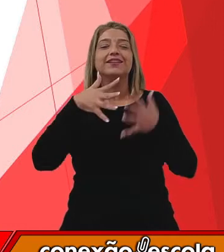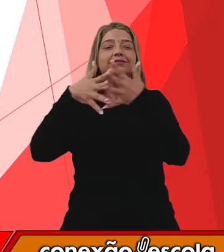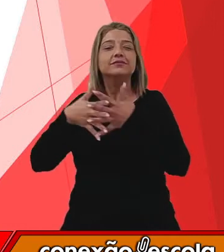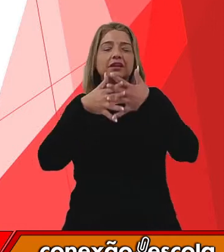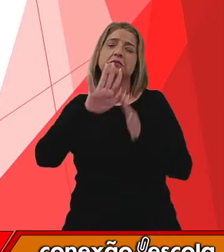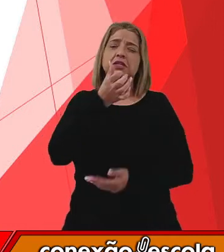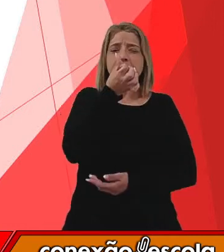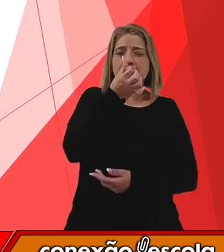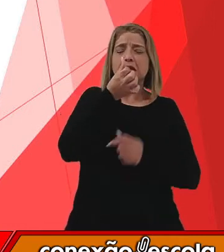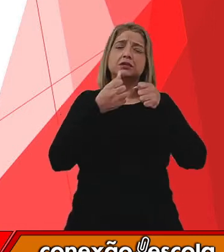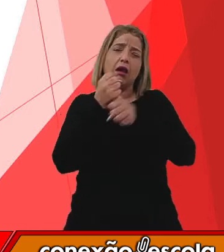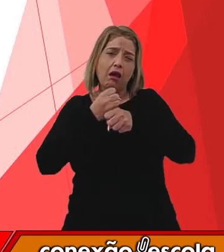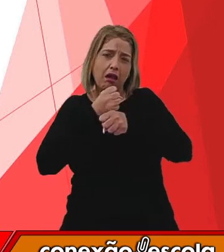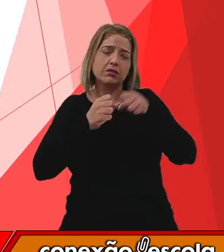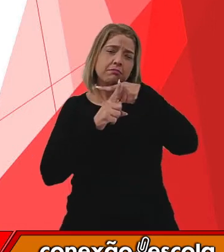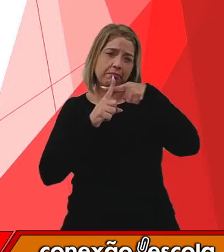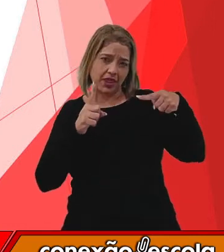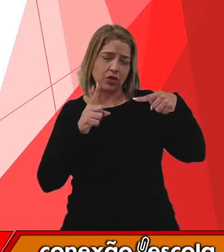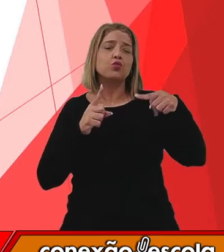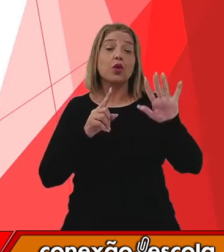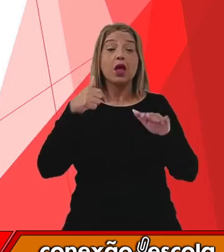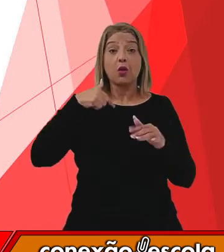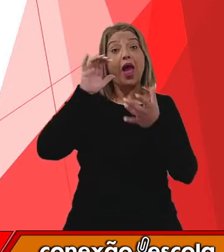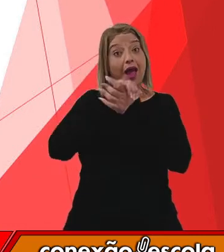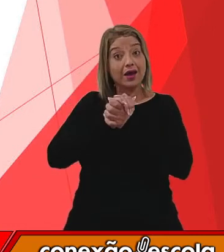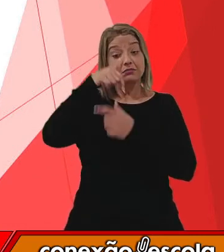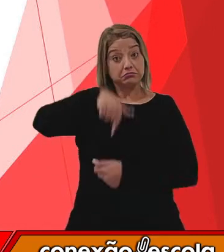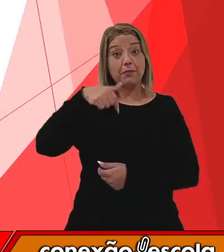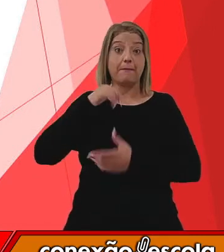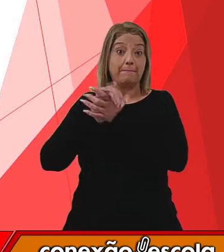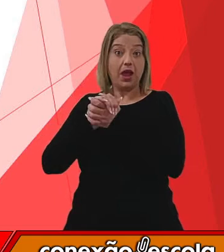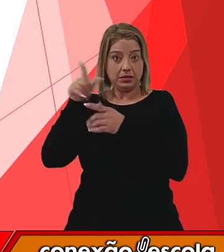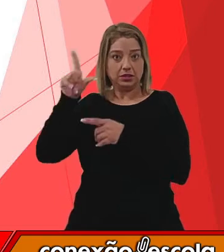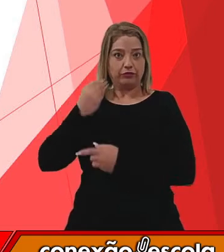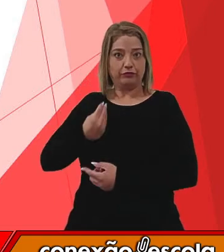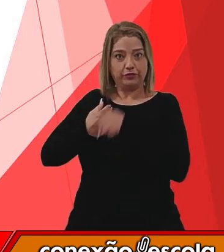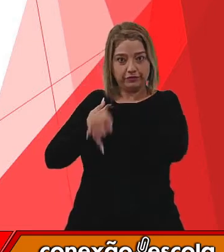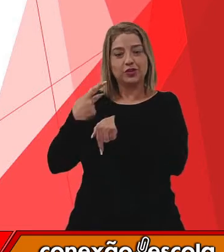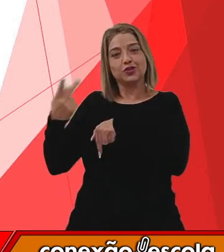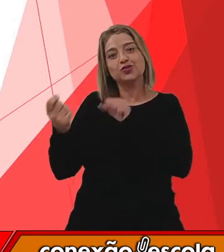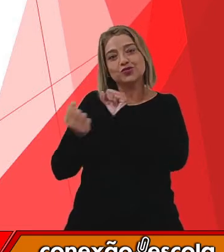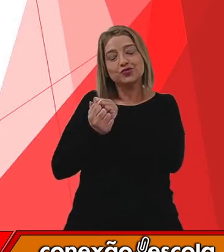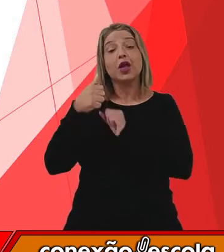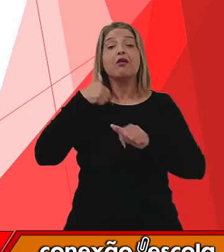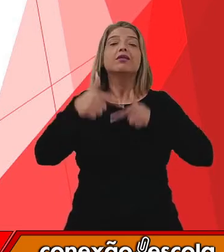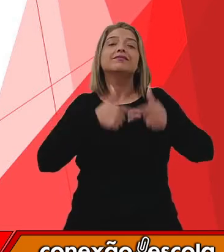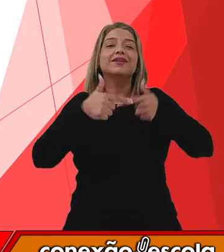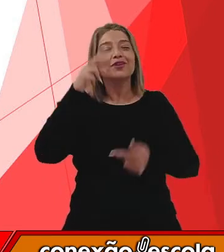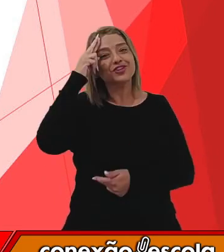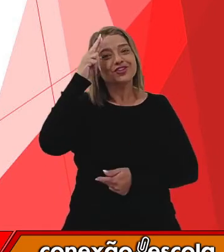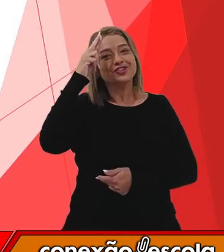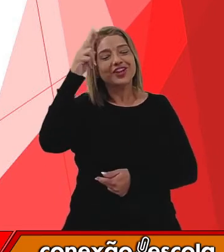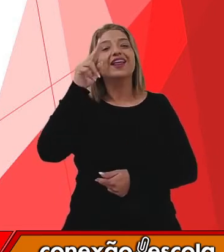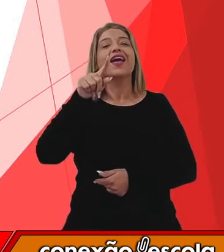Eu me mudei para cá porque eu me casei, meu marido é daqui. Eu trabalho como gerente de restaurante e como